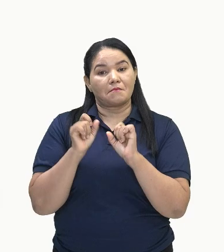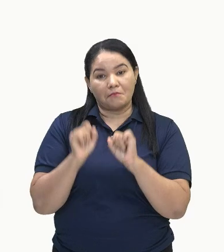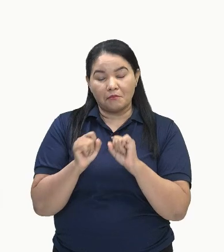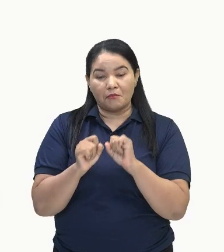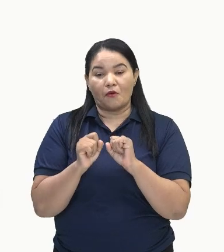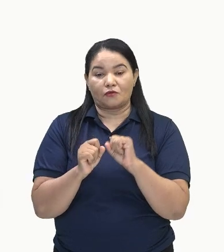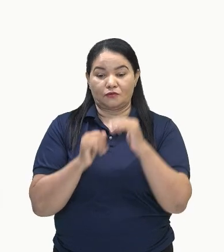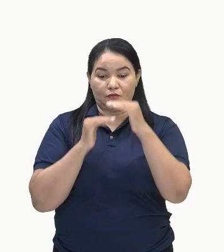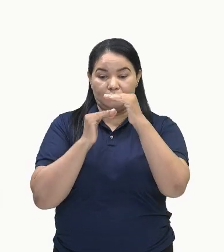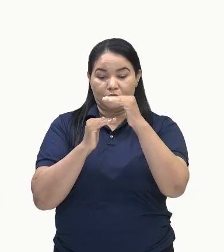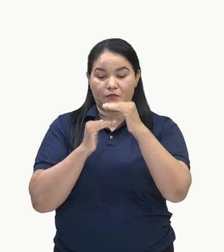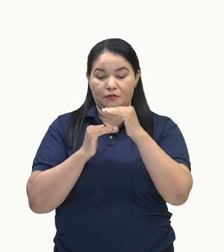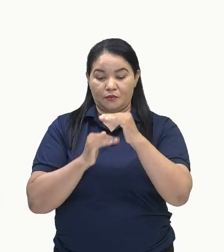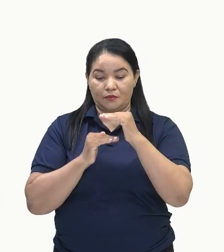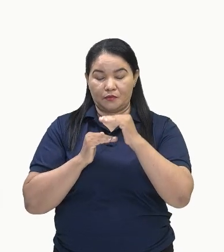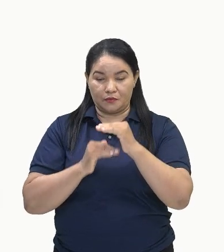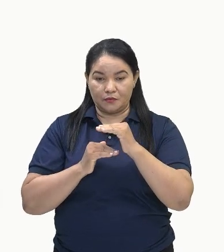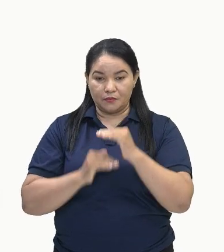em seções.